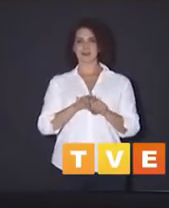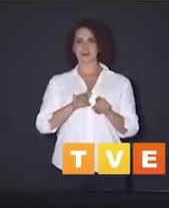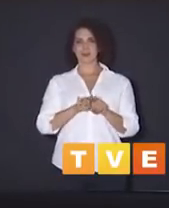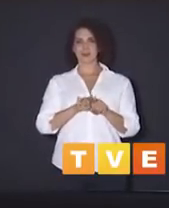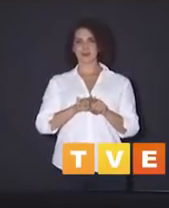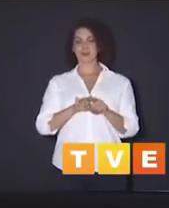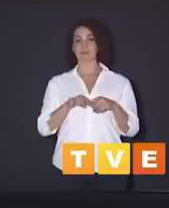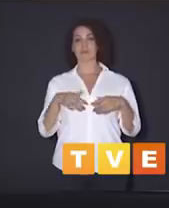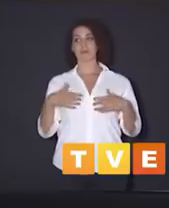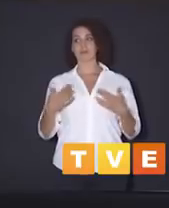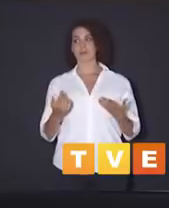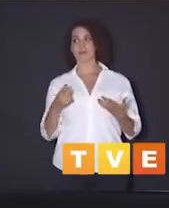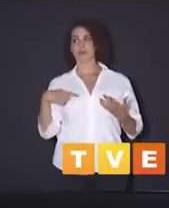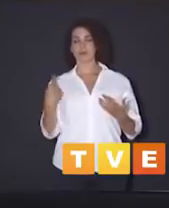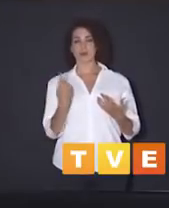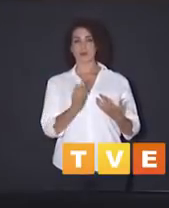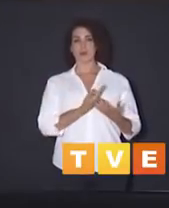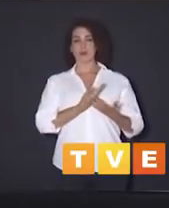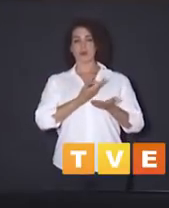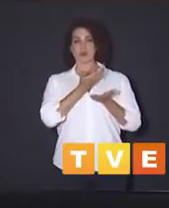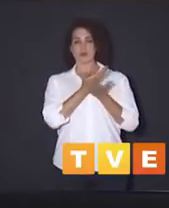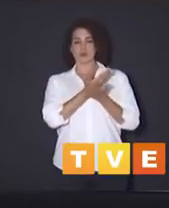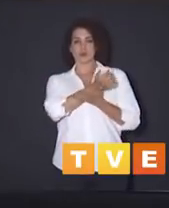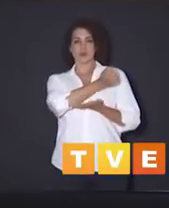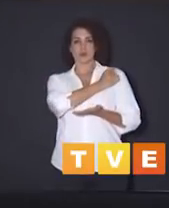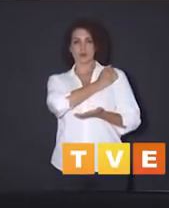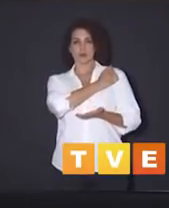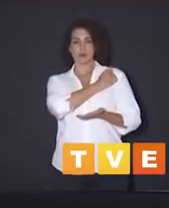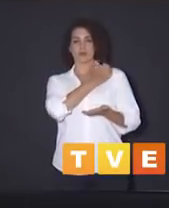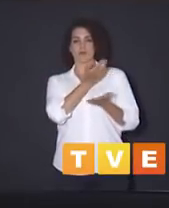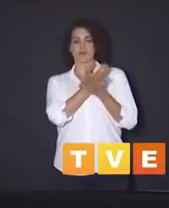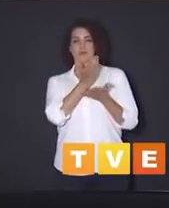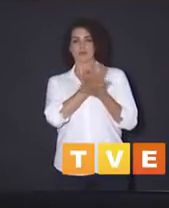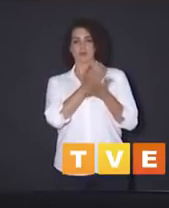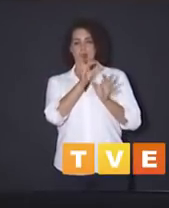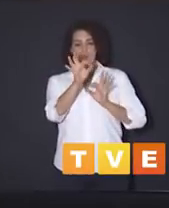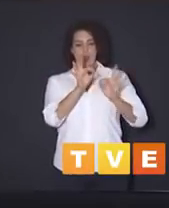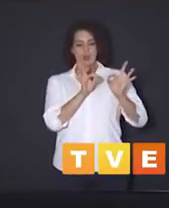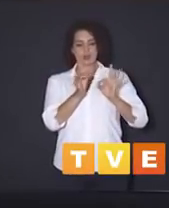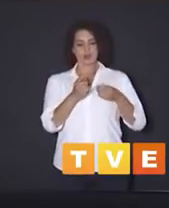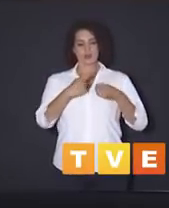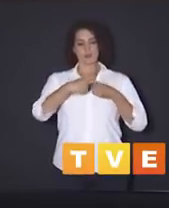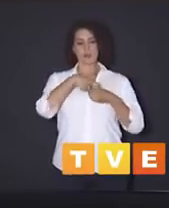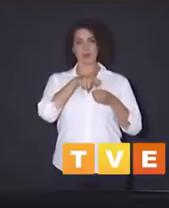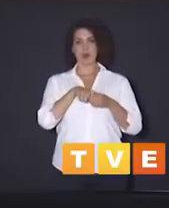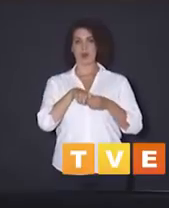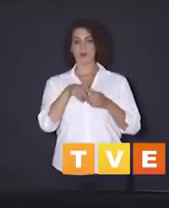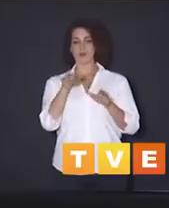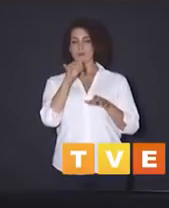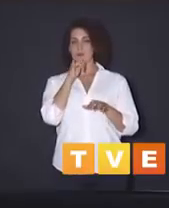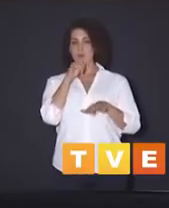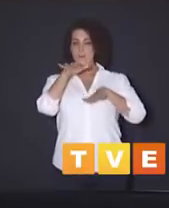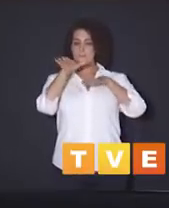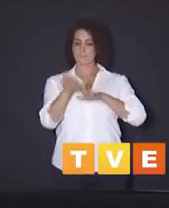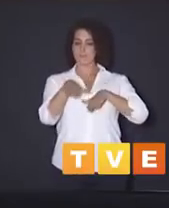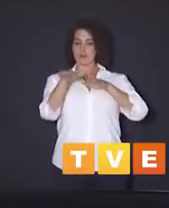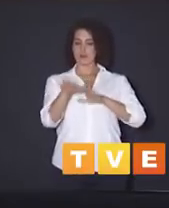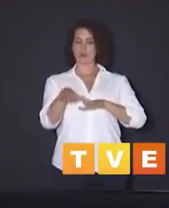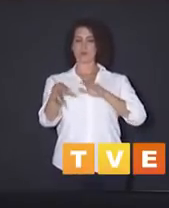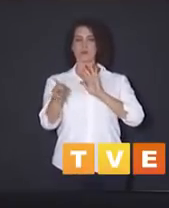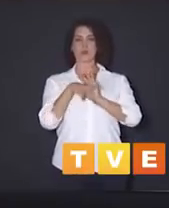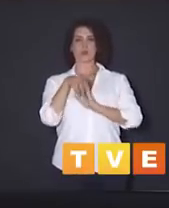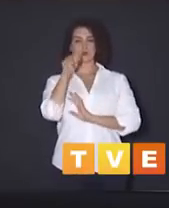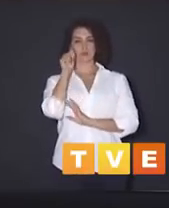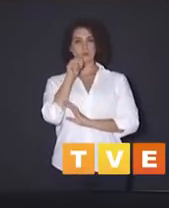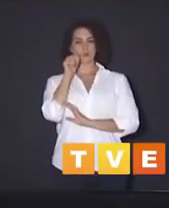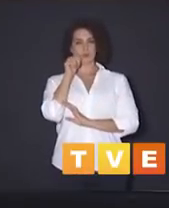nossos estudantes que estudam inter organizações a marcha das mulheres por exemplo ela é uma